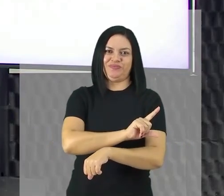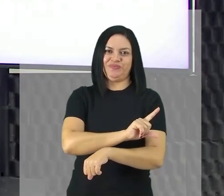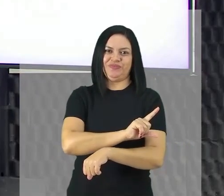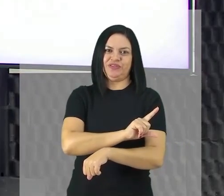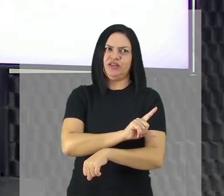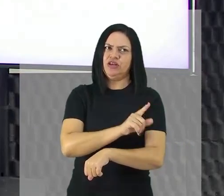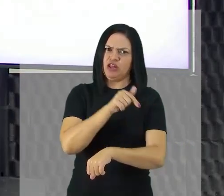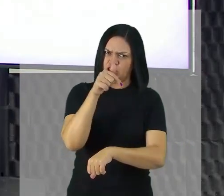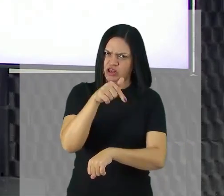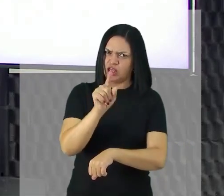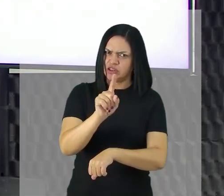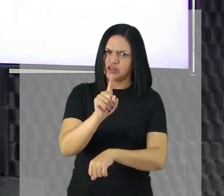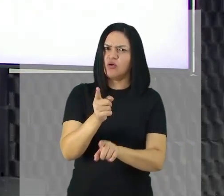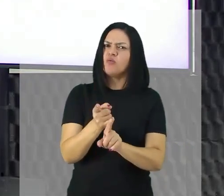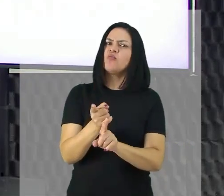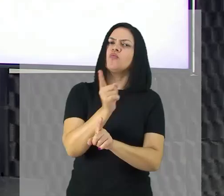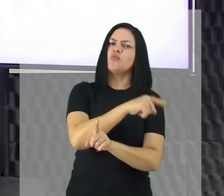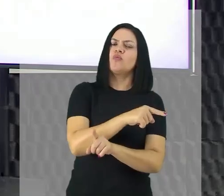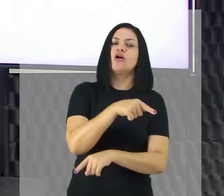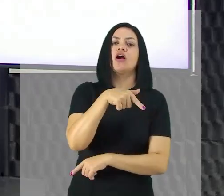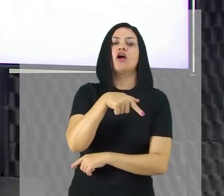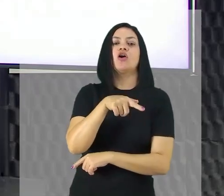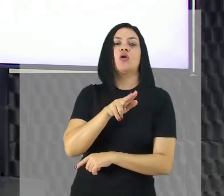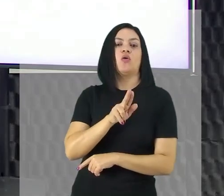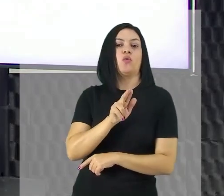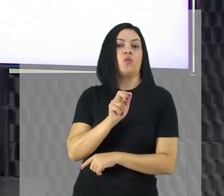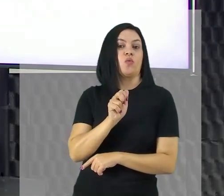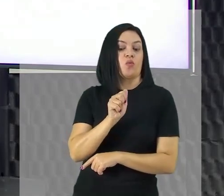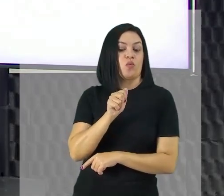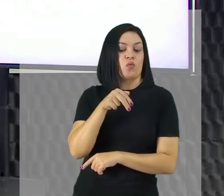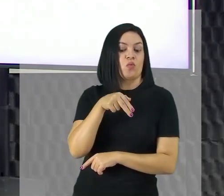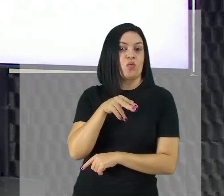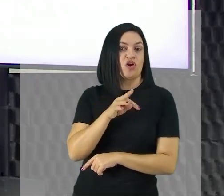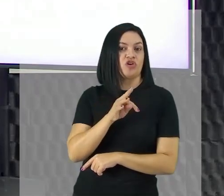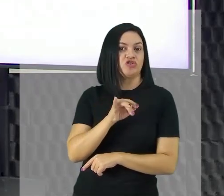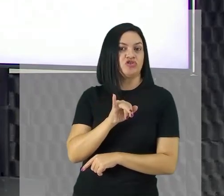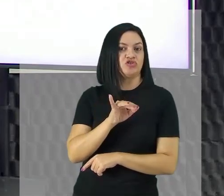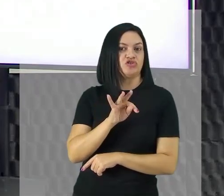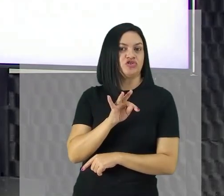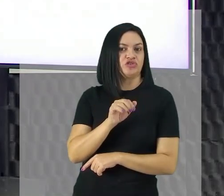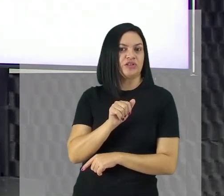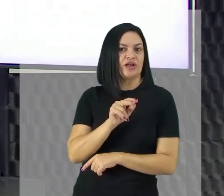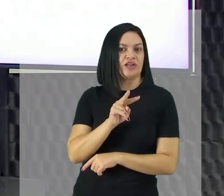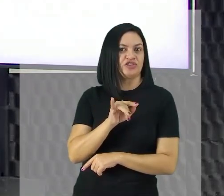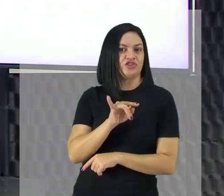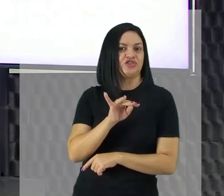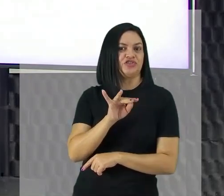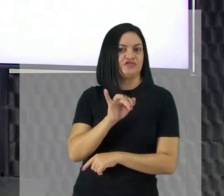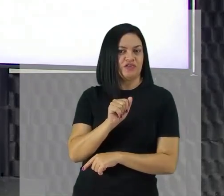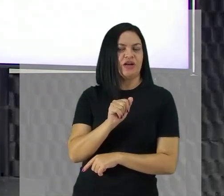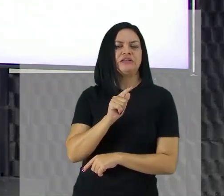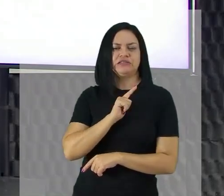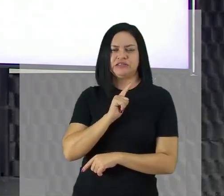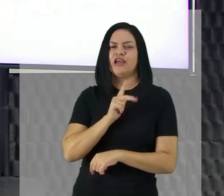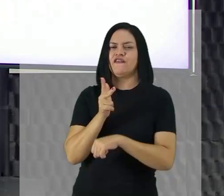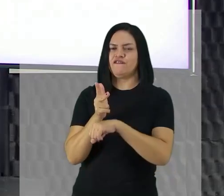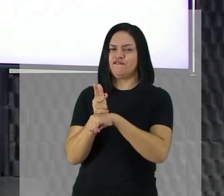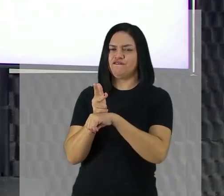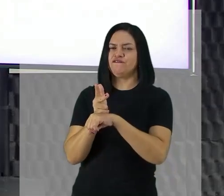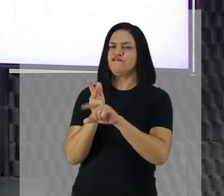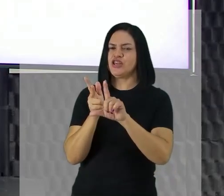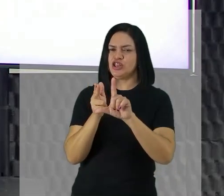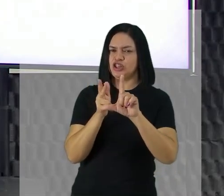é desse exercício anterior, mas é a parte quantitativa. Que tem vídeos para trás aí que tem esse assunto. Que é, ó,